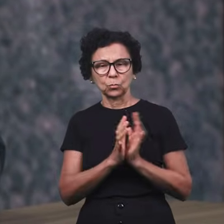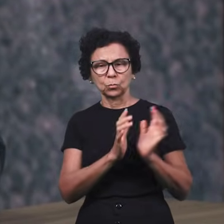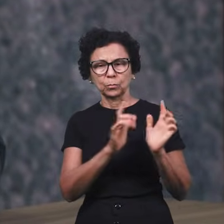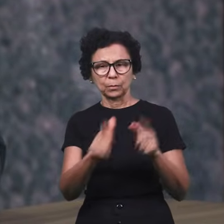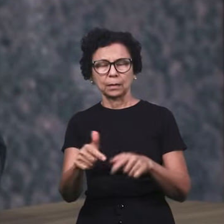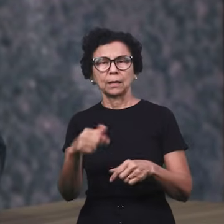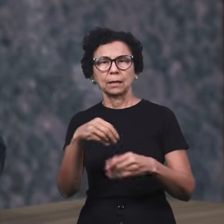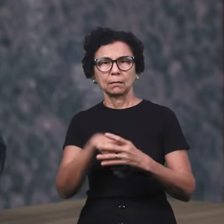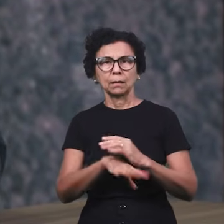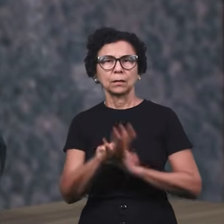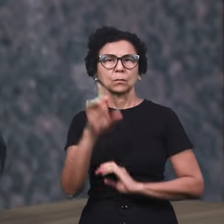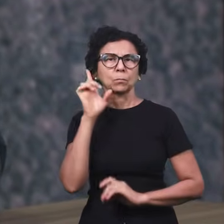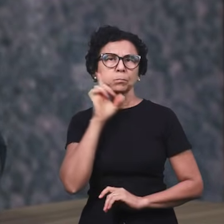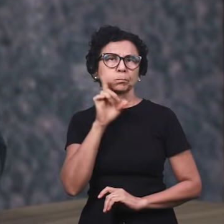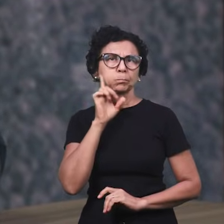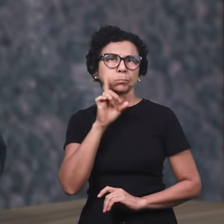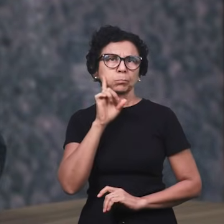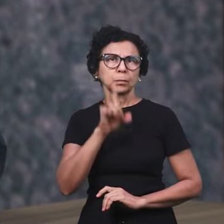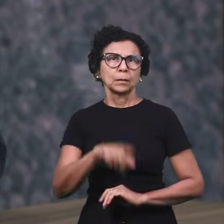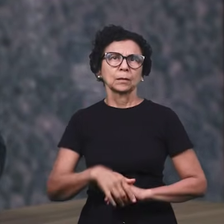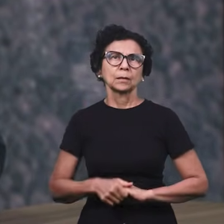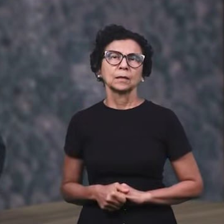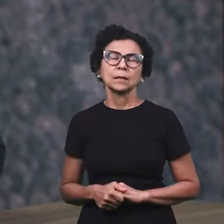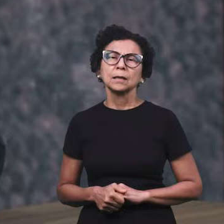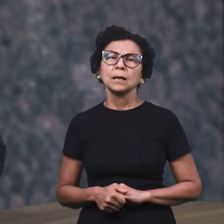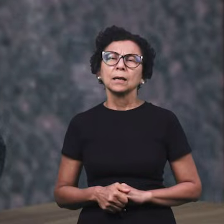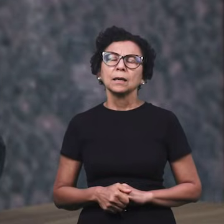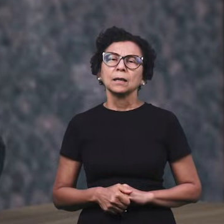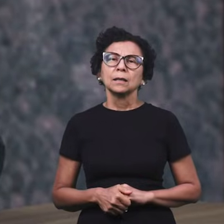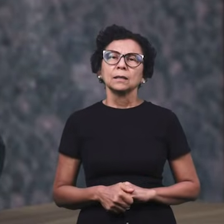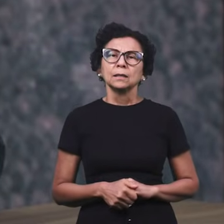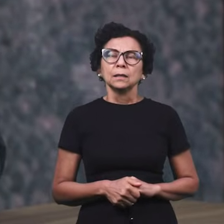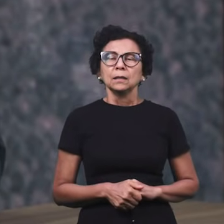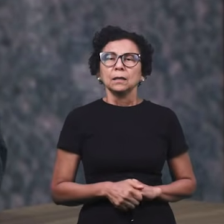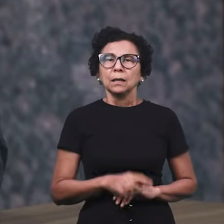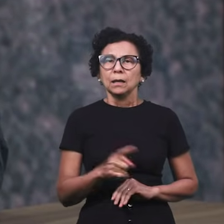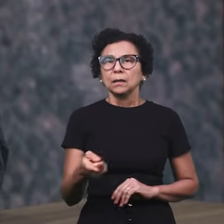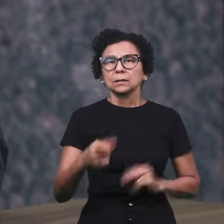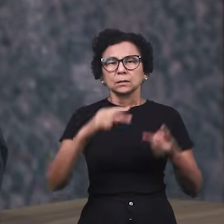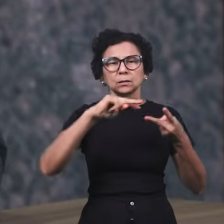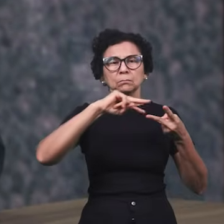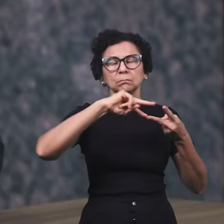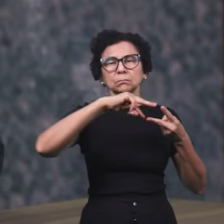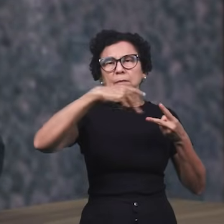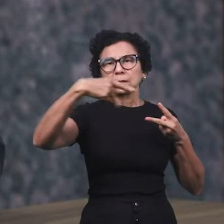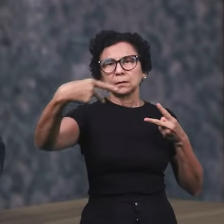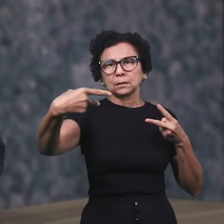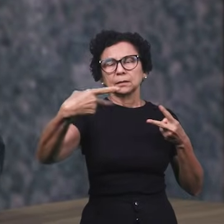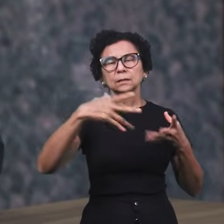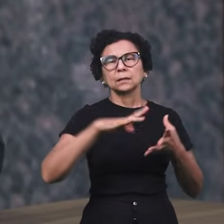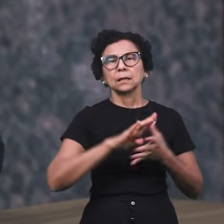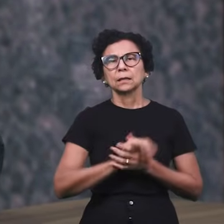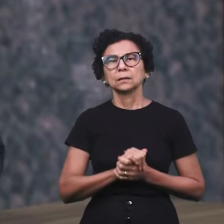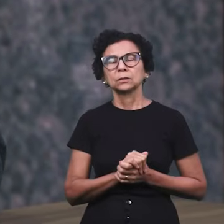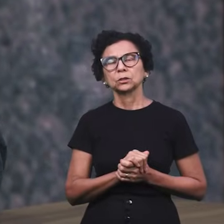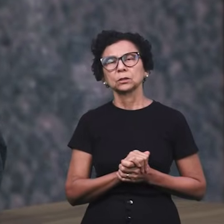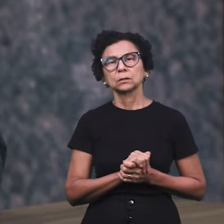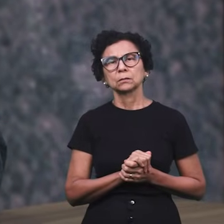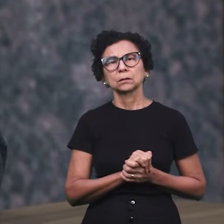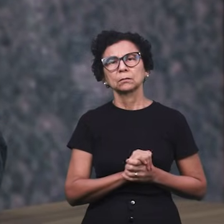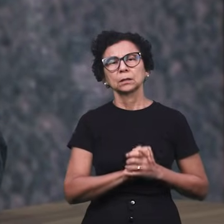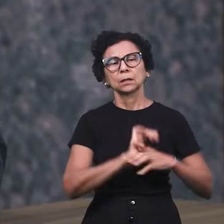americana, pelo menos 15% tem uma ancestralidade com esses pais peregrinos. Eles vieram num navio chamado